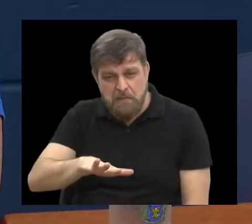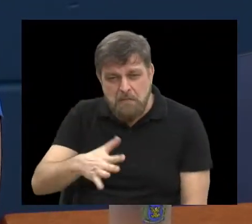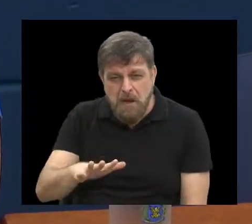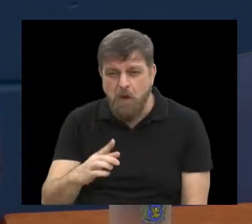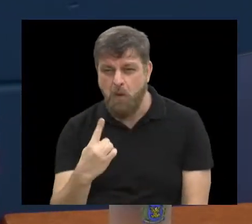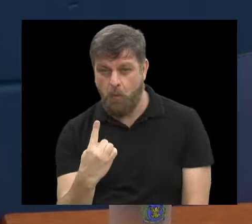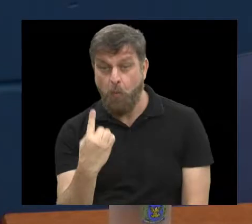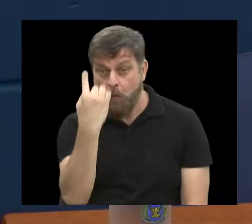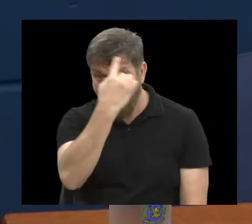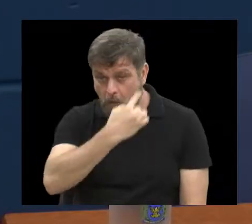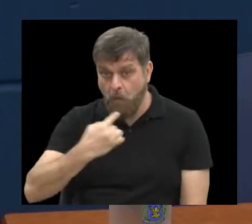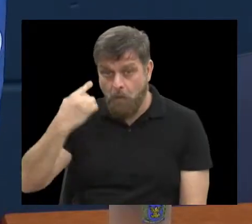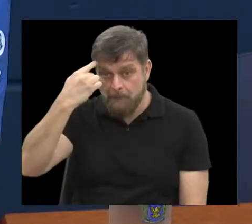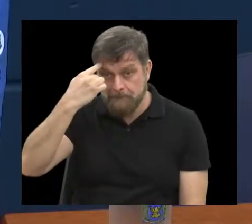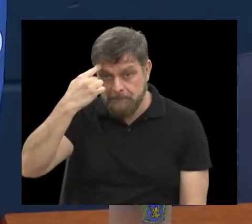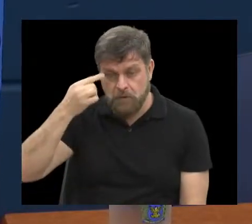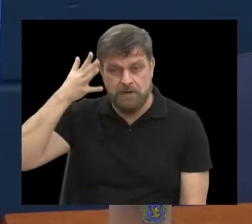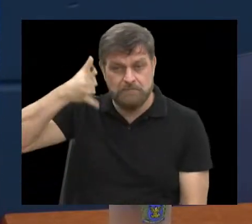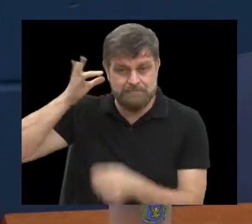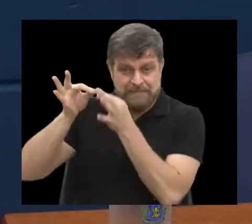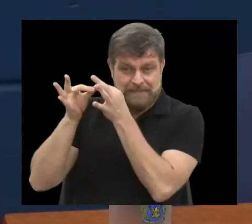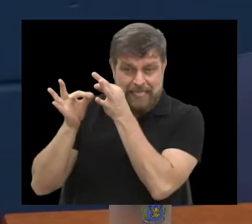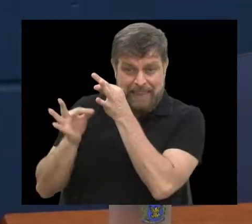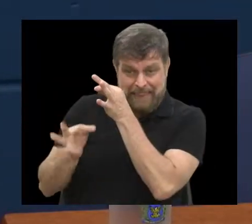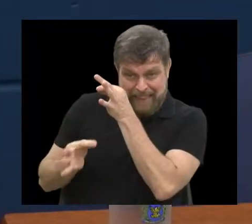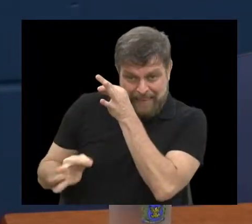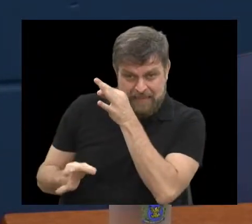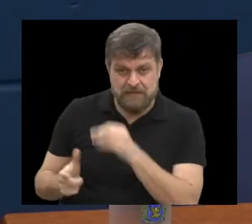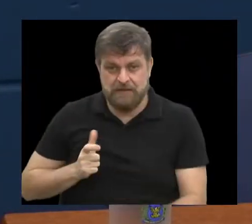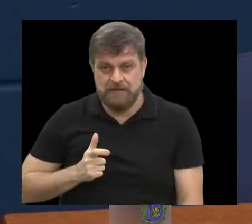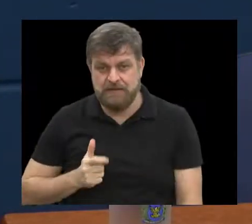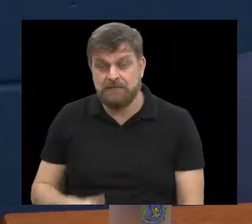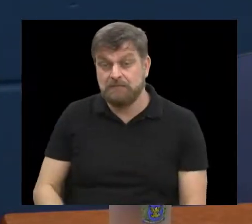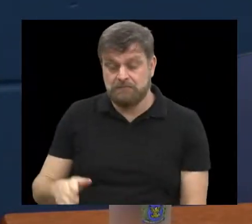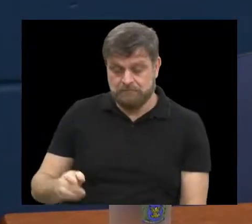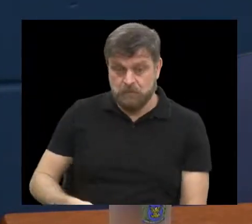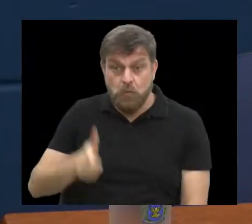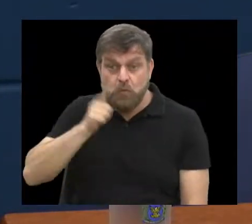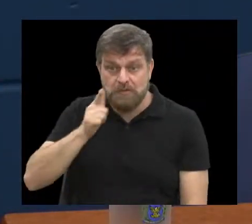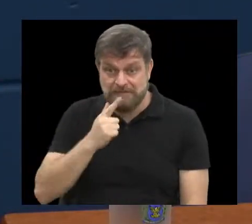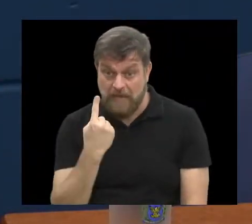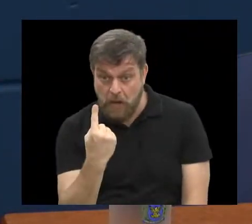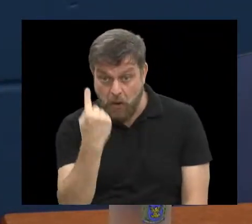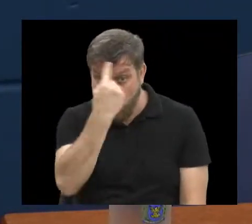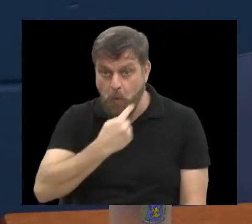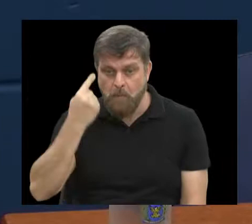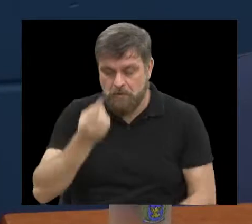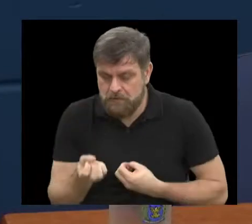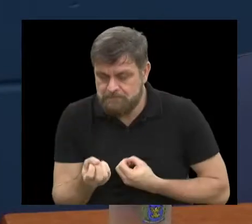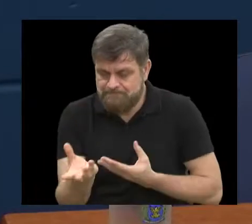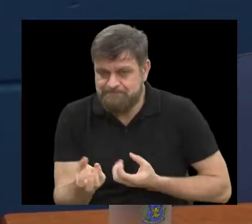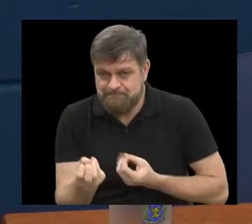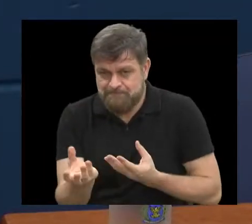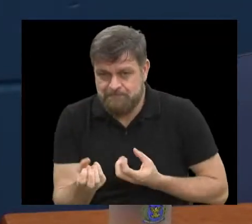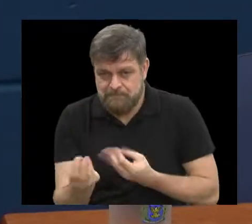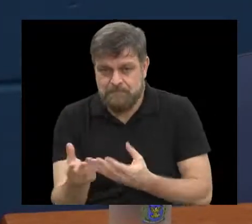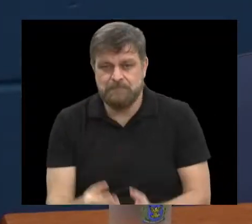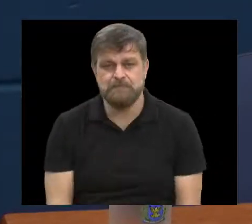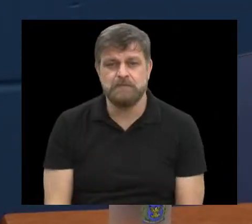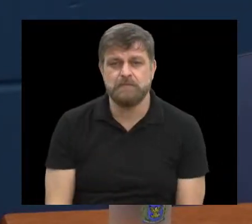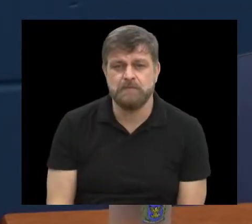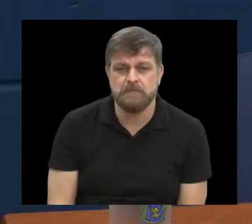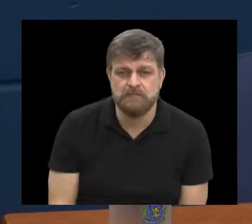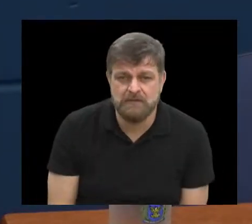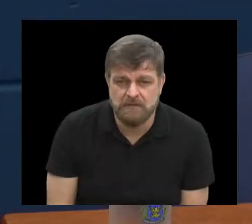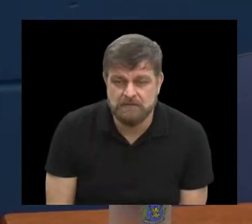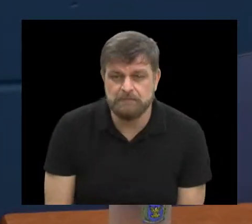para conversar com vocês. Não quero me estender, quero me organizar com relação ao tempo, tá bom? Então, Benê,